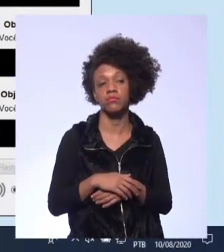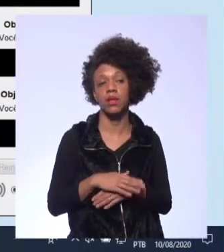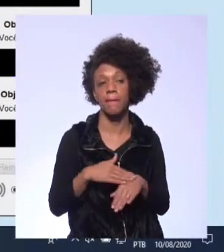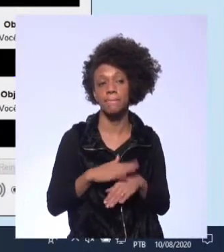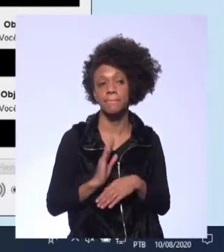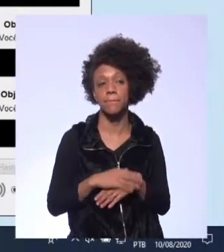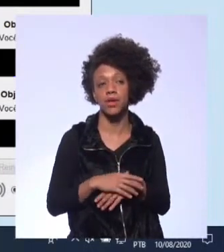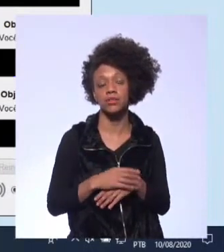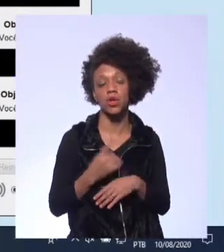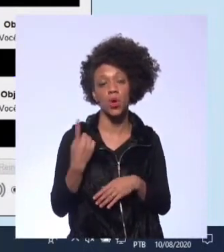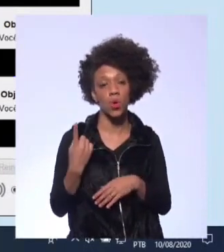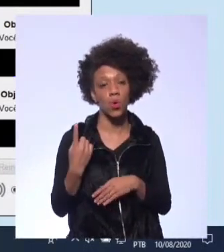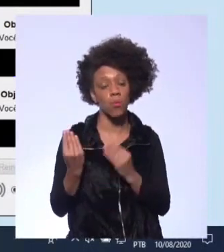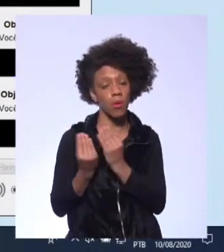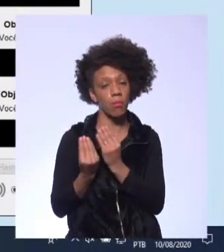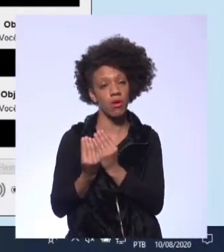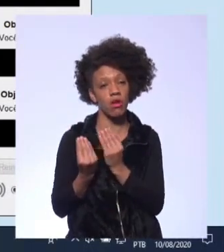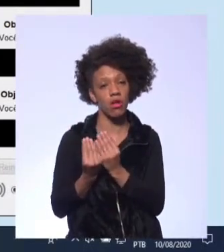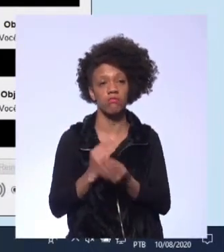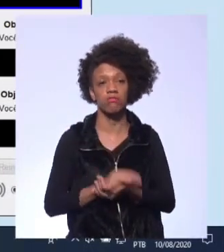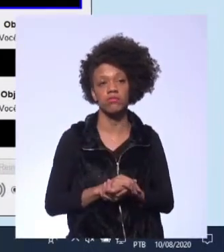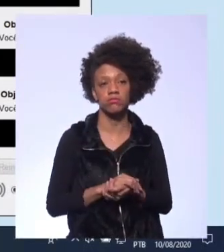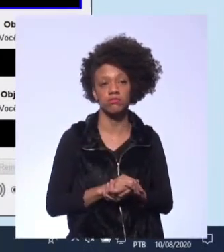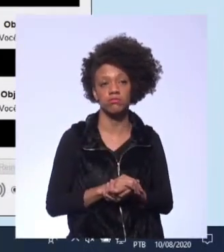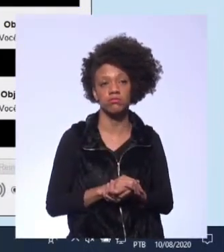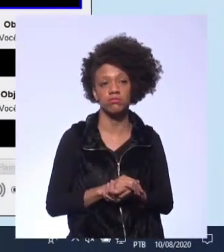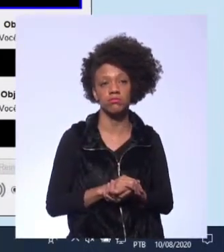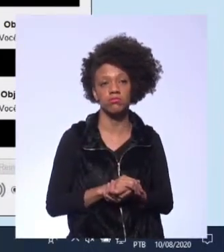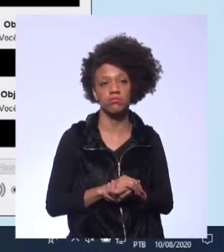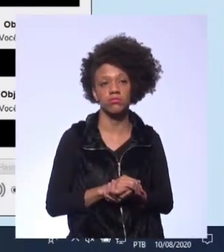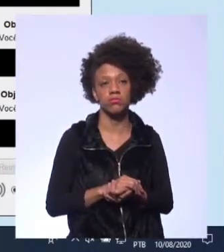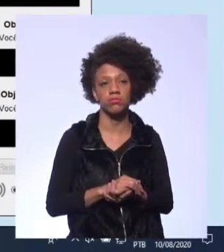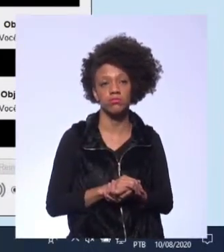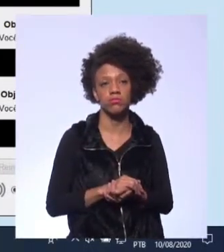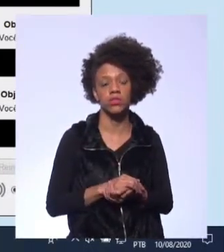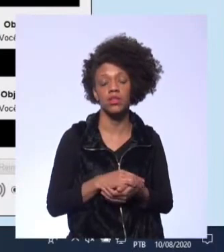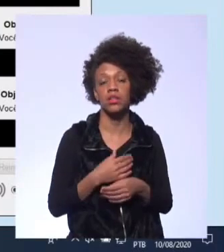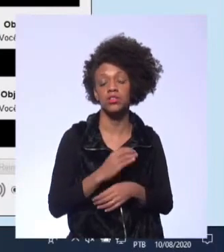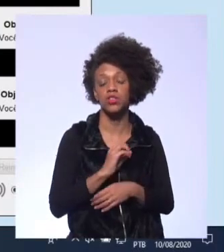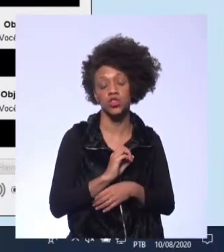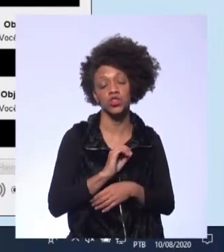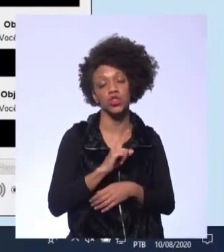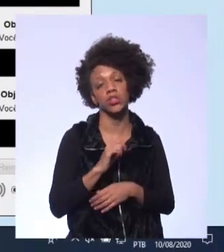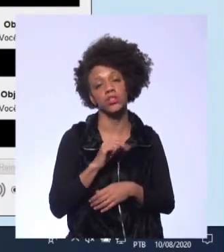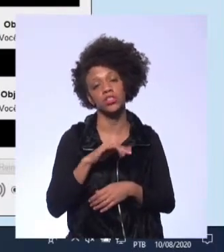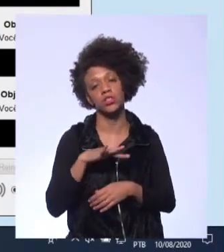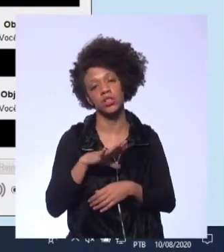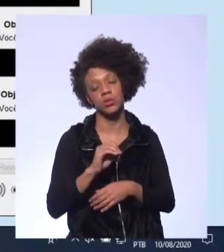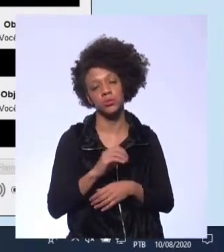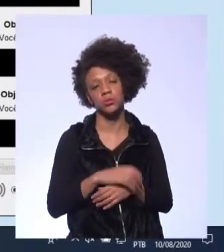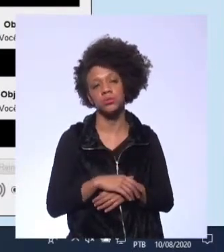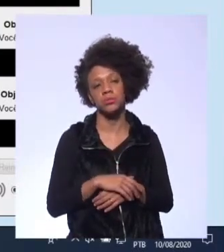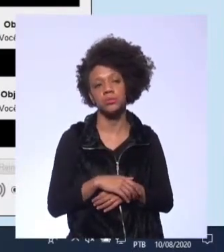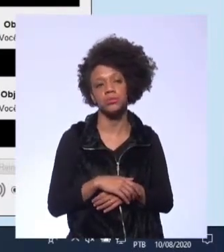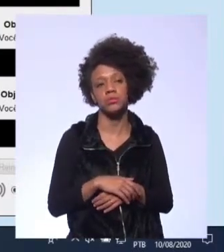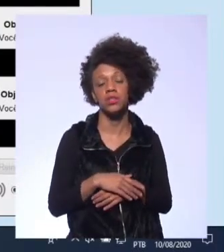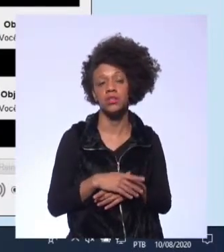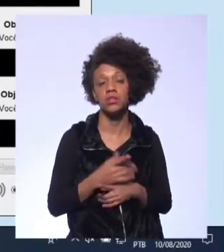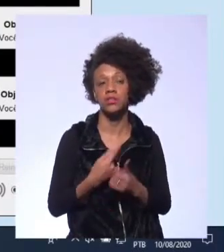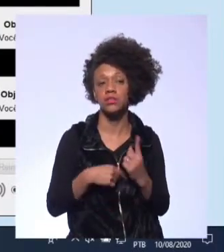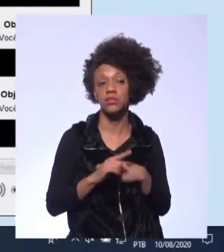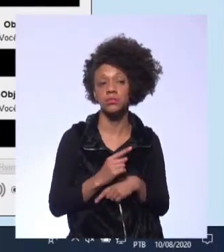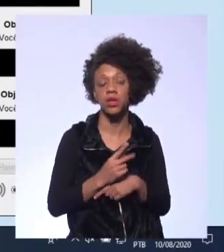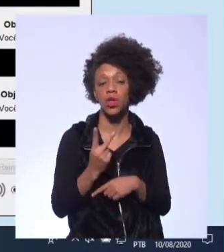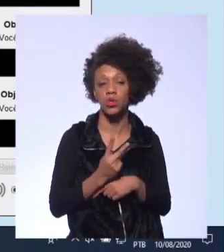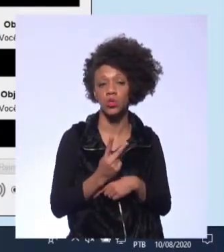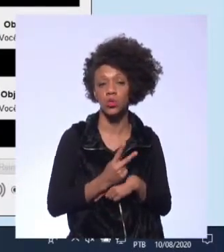mais uma molécula, né, de gás oxigênio, que vai me formar 2